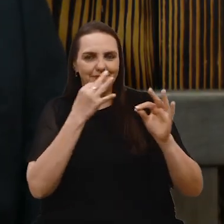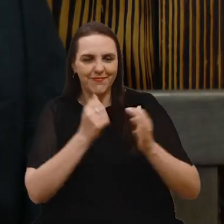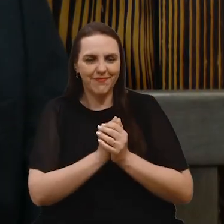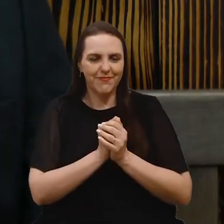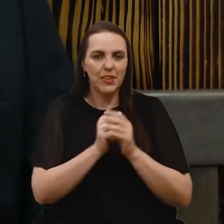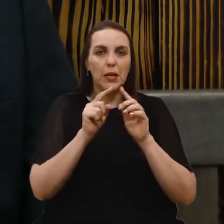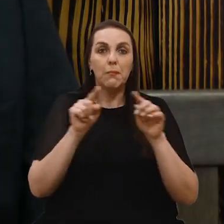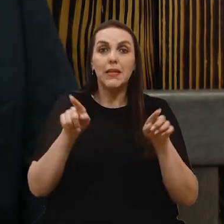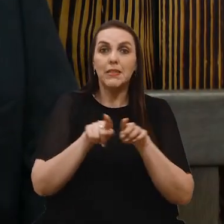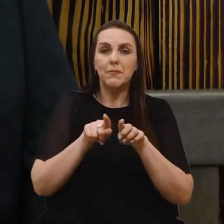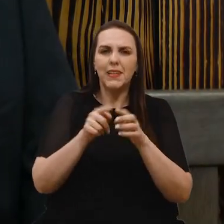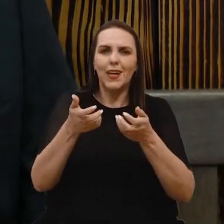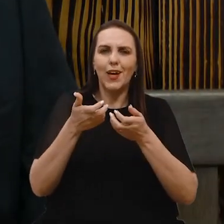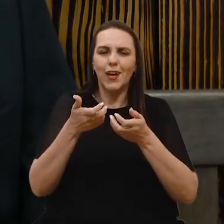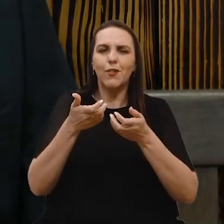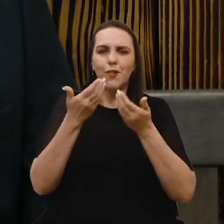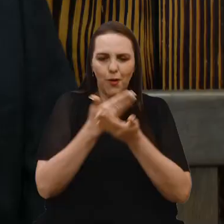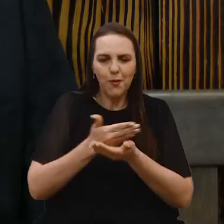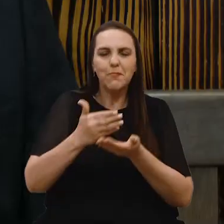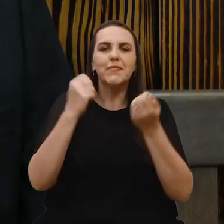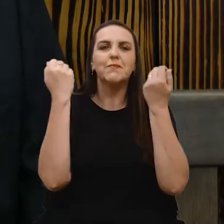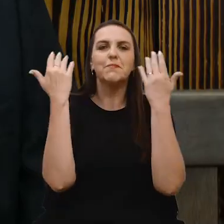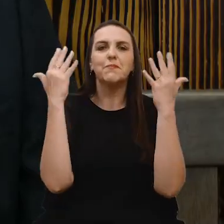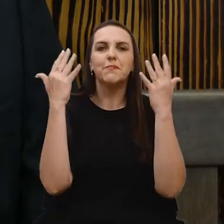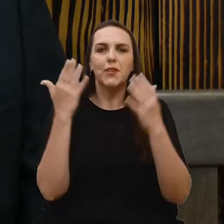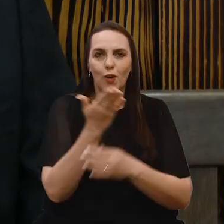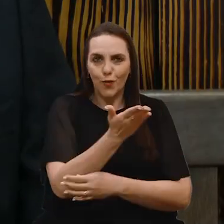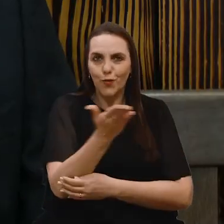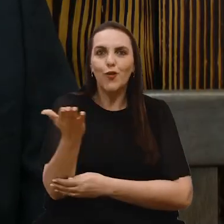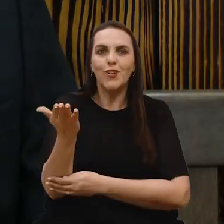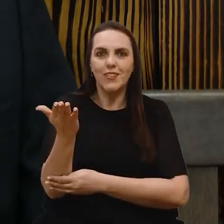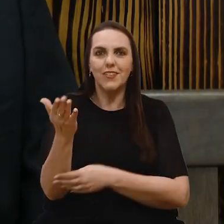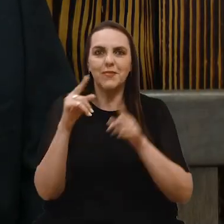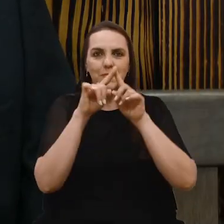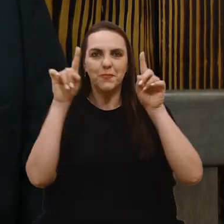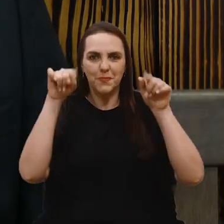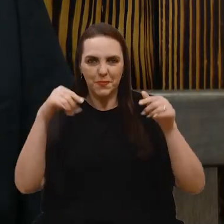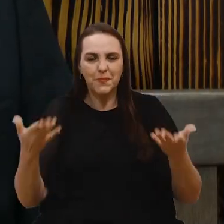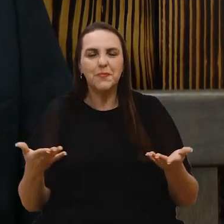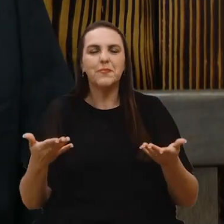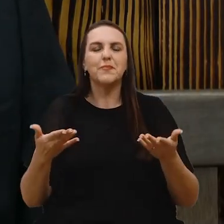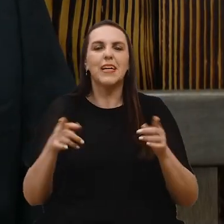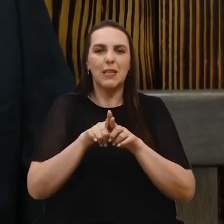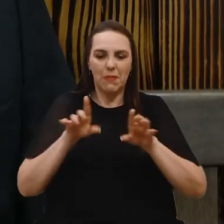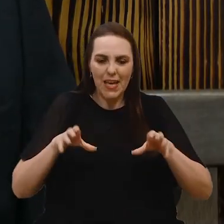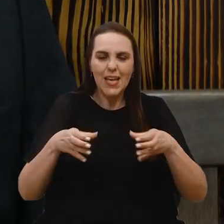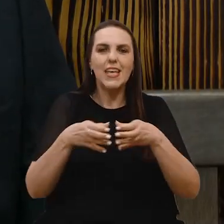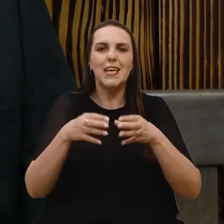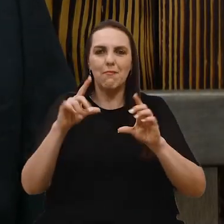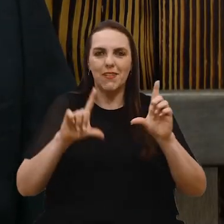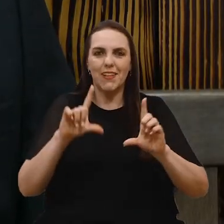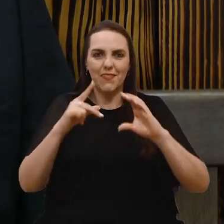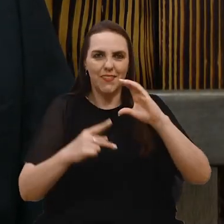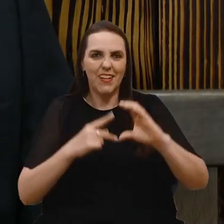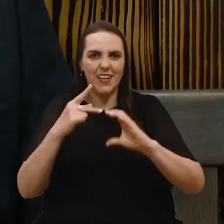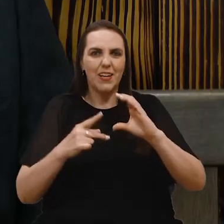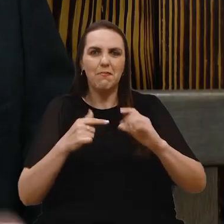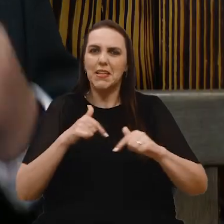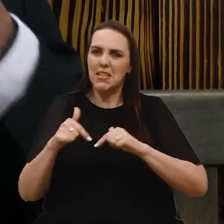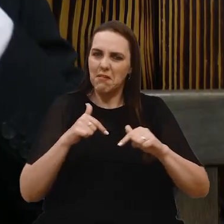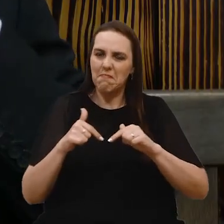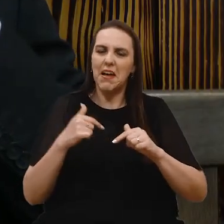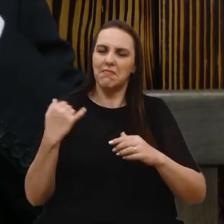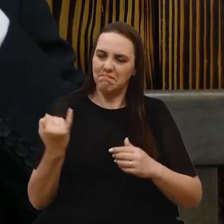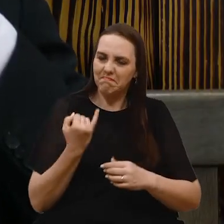Uva. Mas, Fábio, quero começar primeiro parabenizando vocês, os servidores, a equipe da TV Câmara, que vem fazendo esse